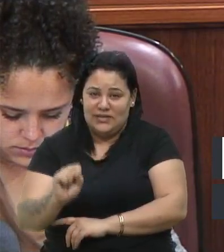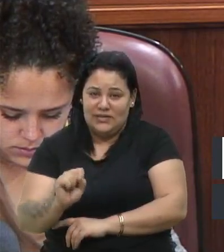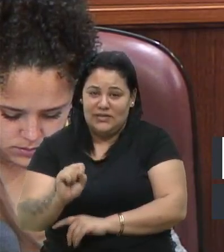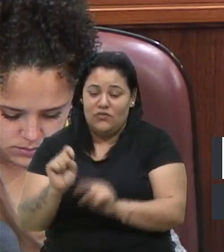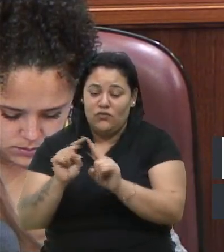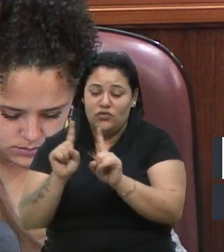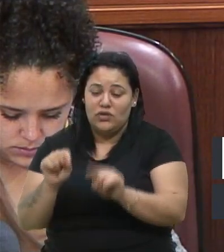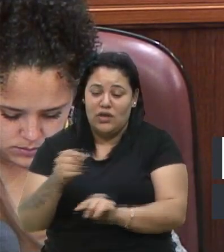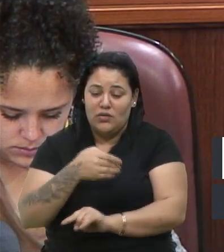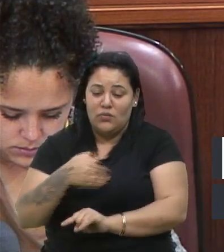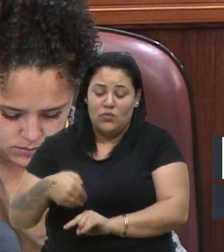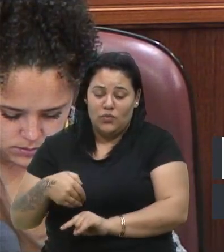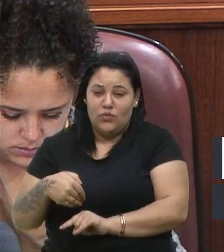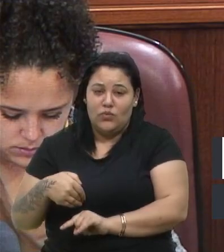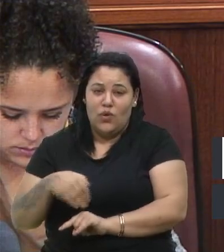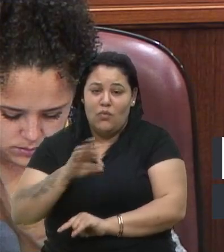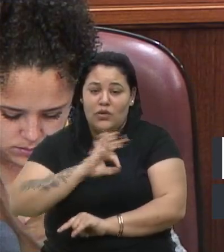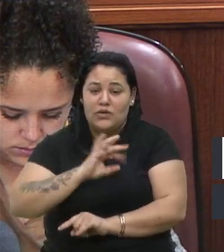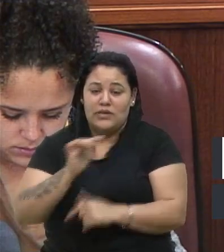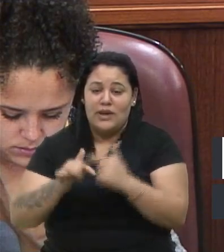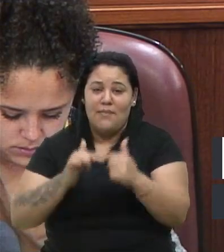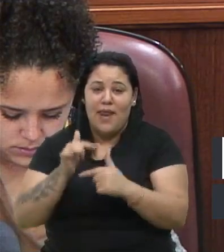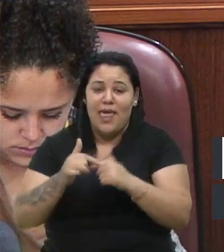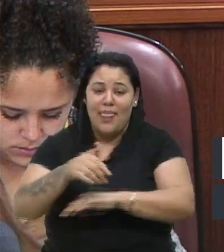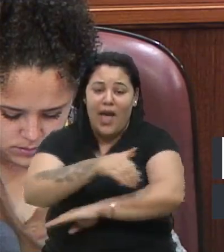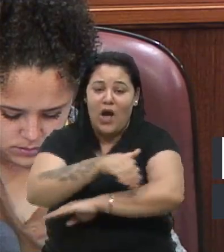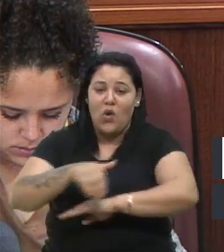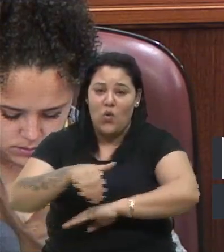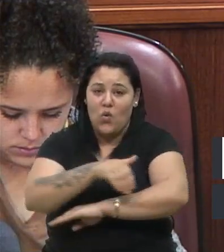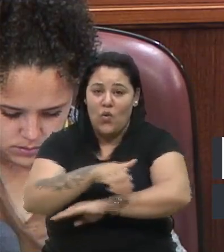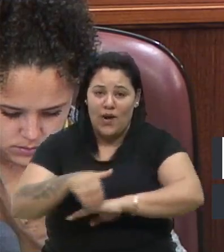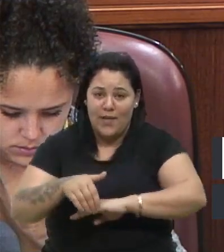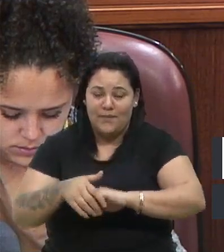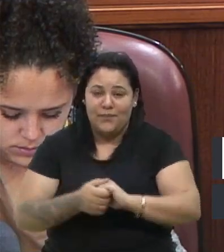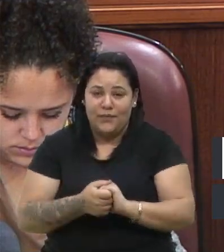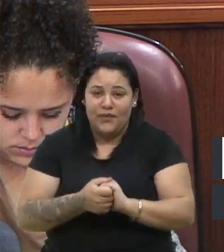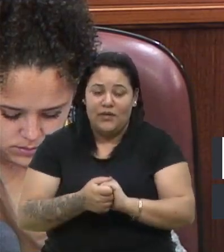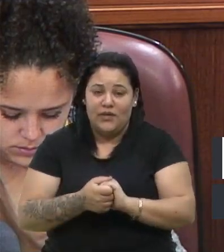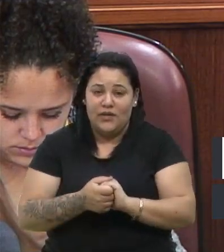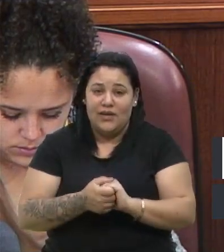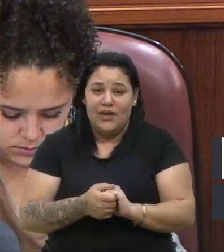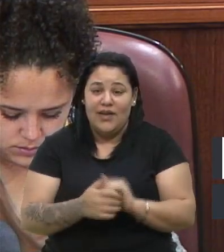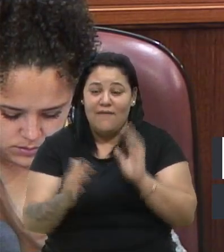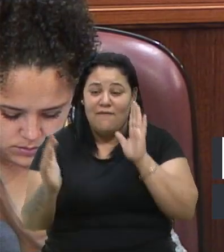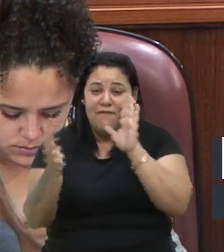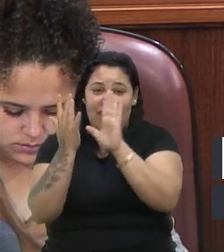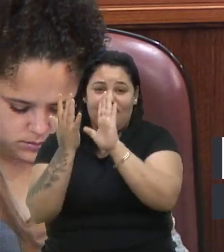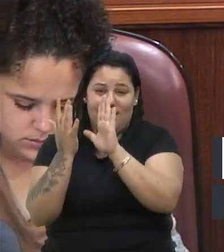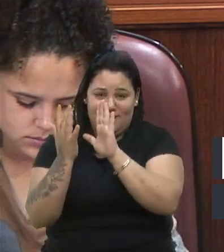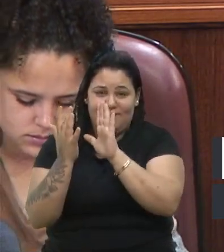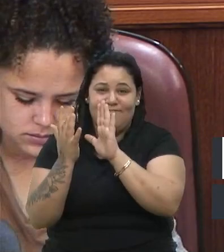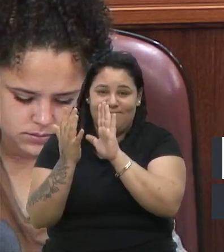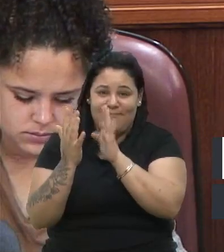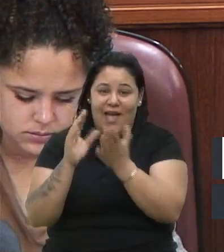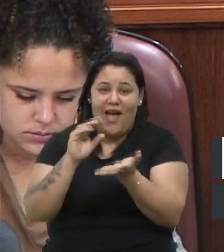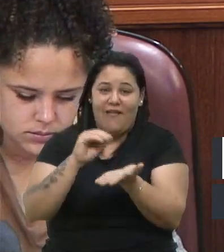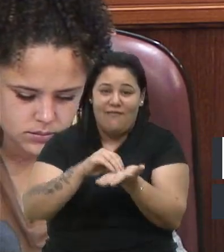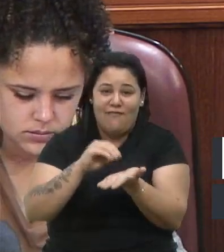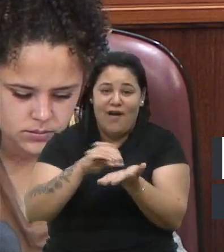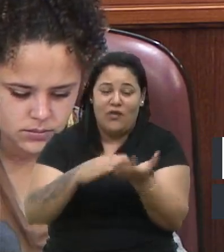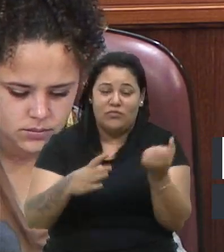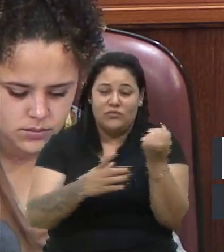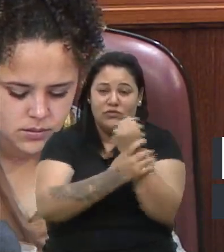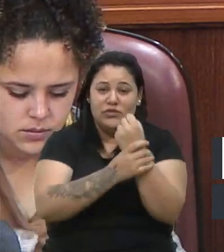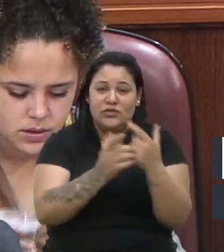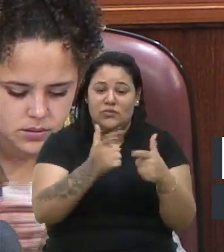os dias, se relacionando com a falta de segurança e com os problemas da sociedade. Somado a isso,